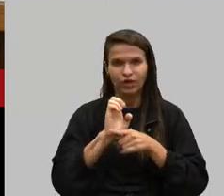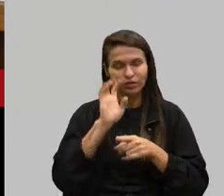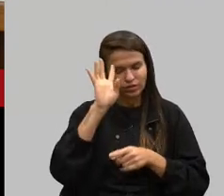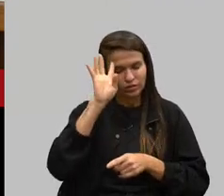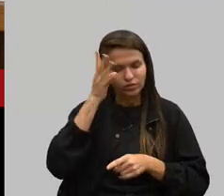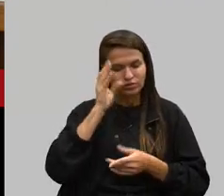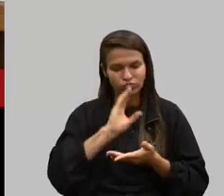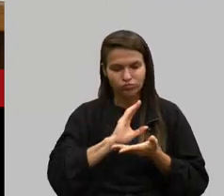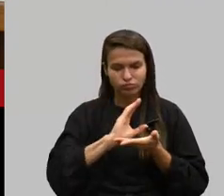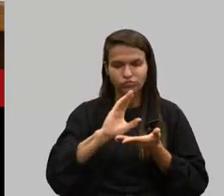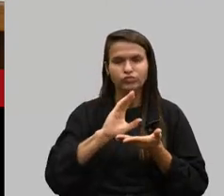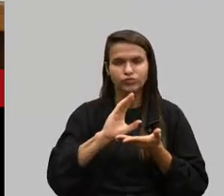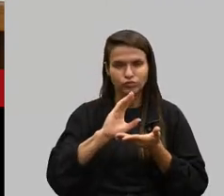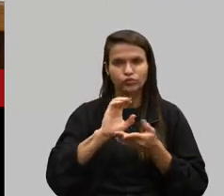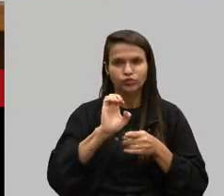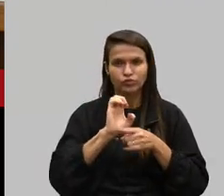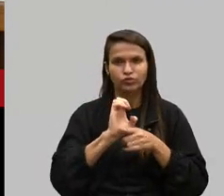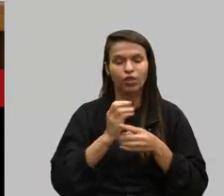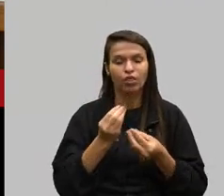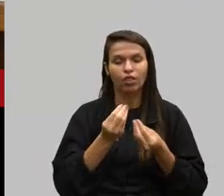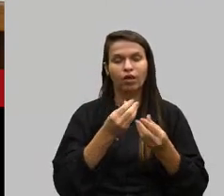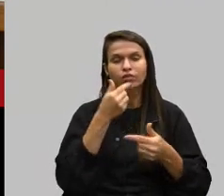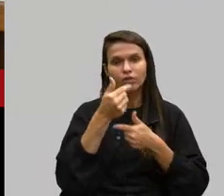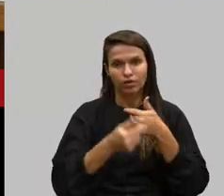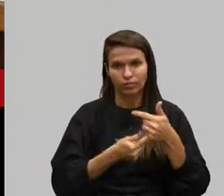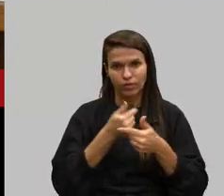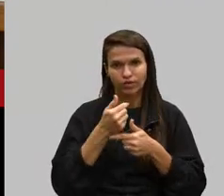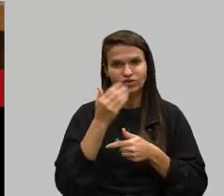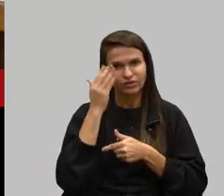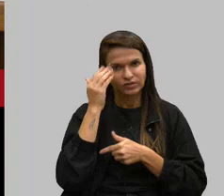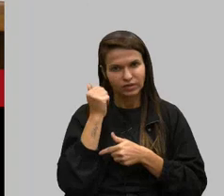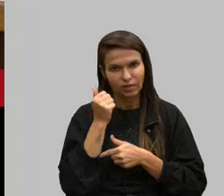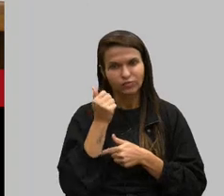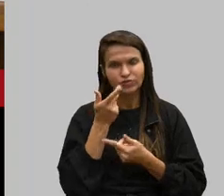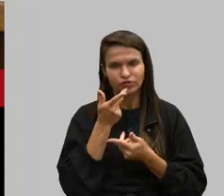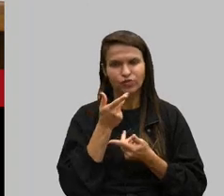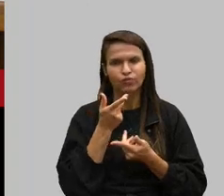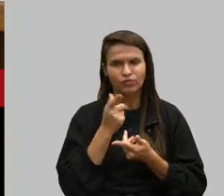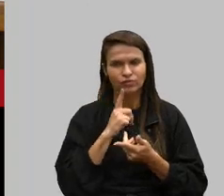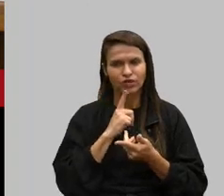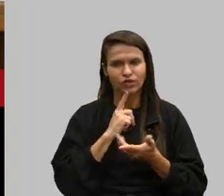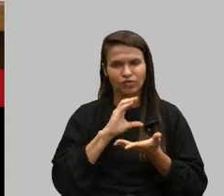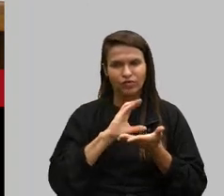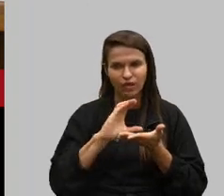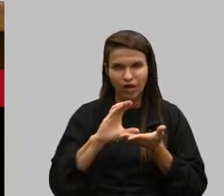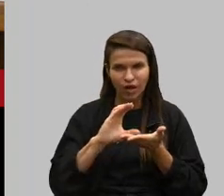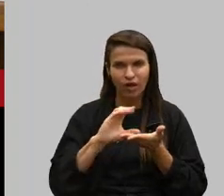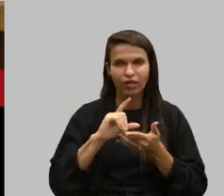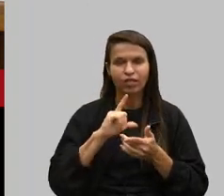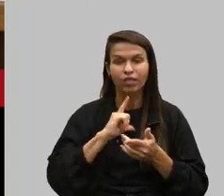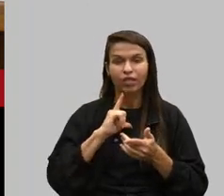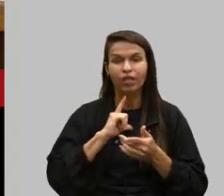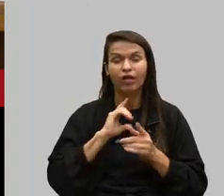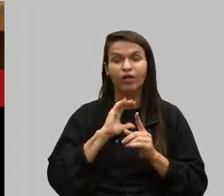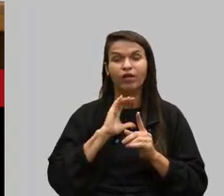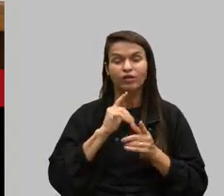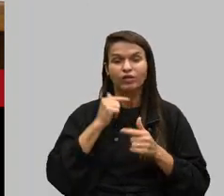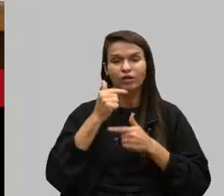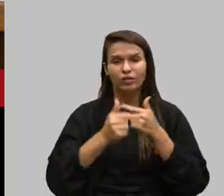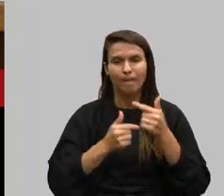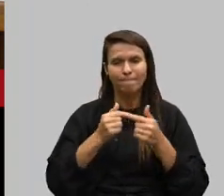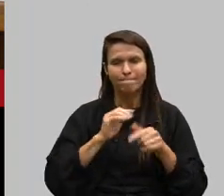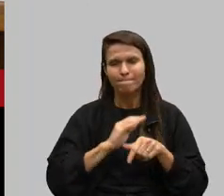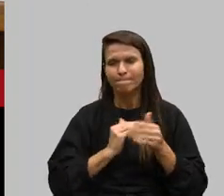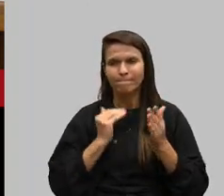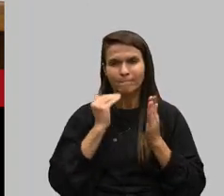recursos do nosso Estado gerando emprego né a gente sabe que quando a gente fala de atração de investimento nós estamos falando de geração de emprego que é a maior política social que um